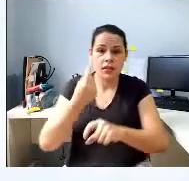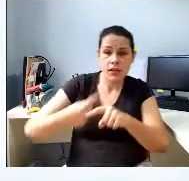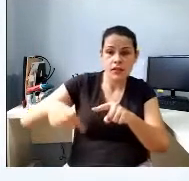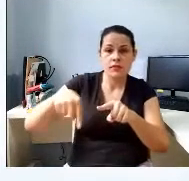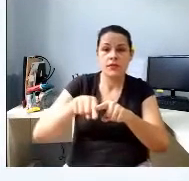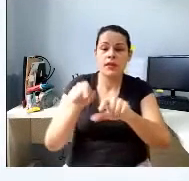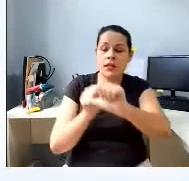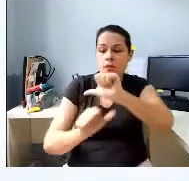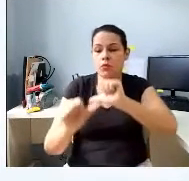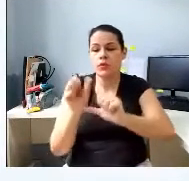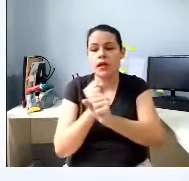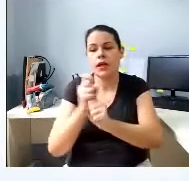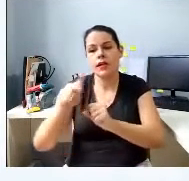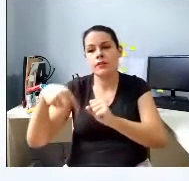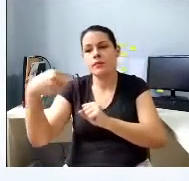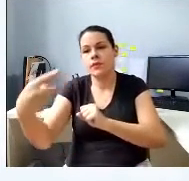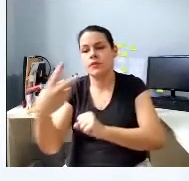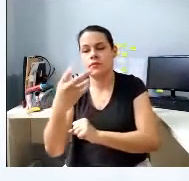2022.